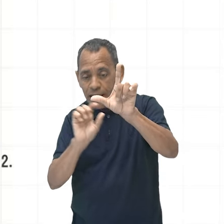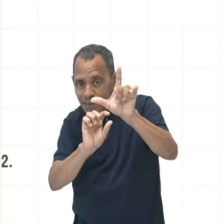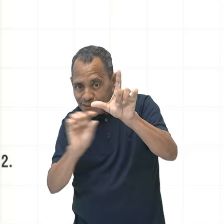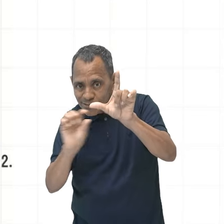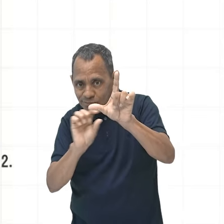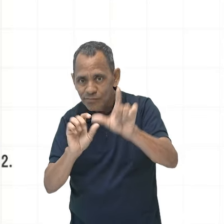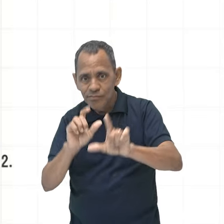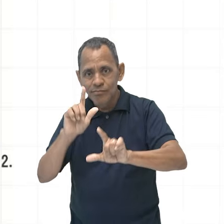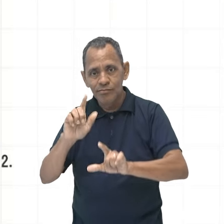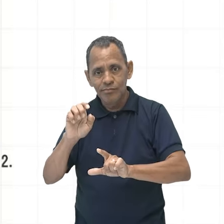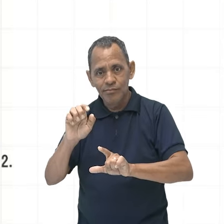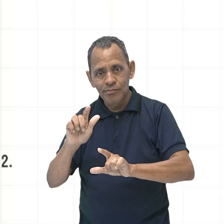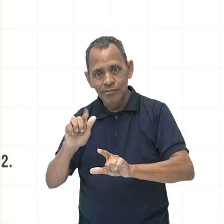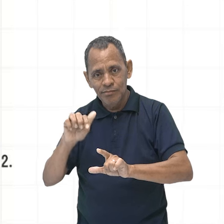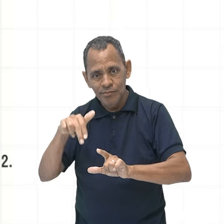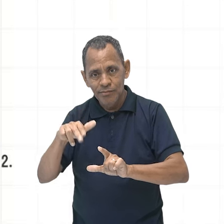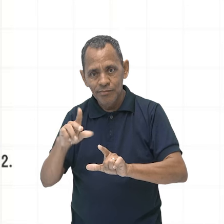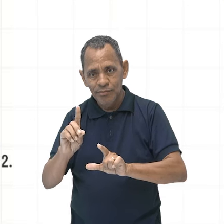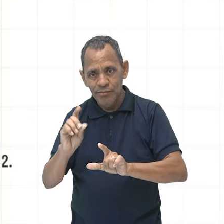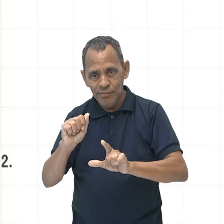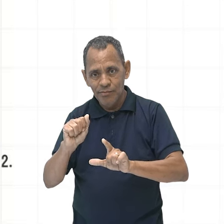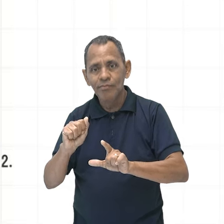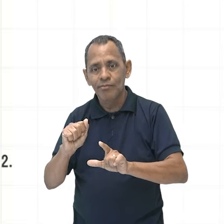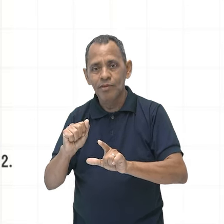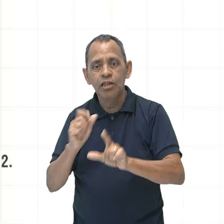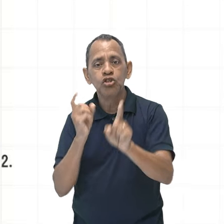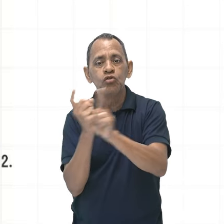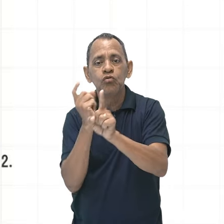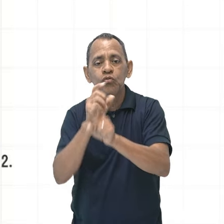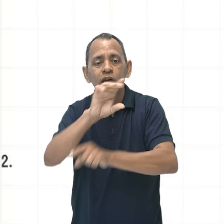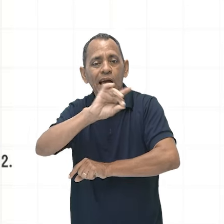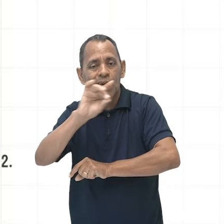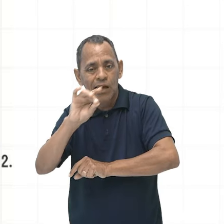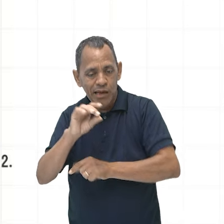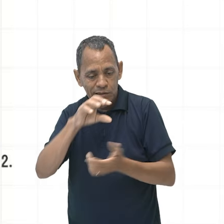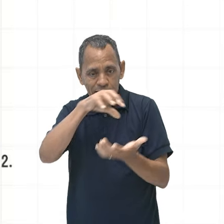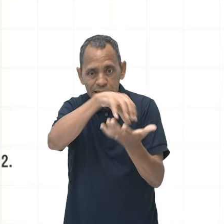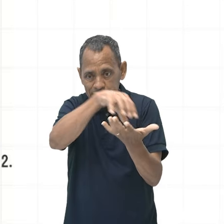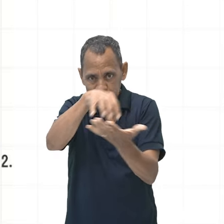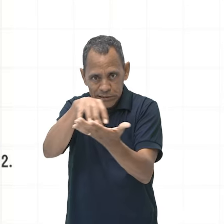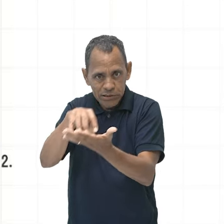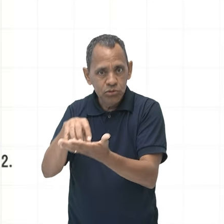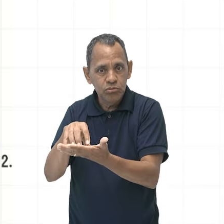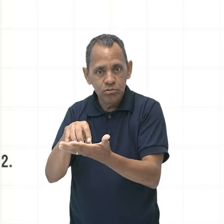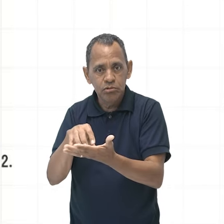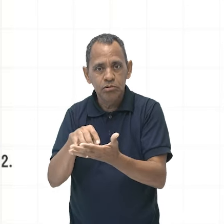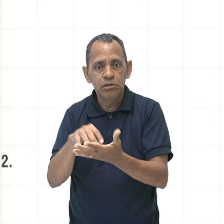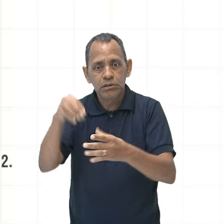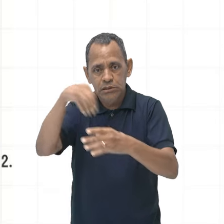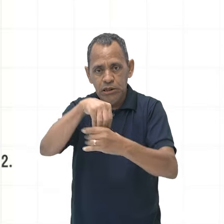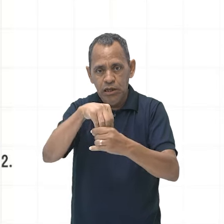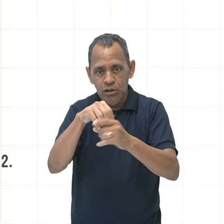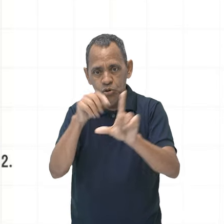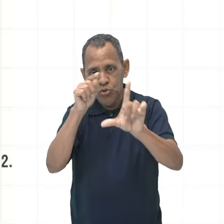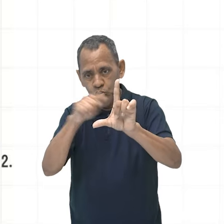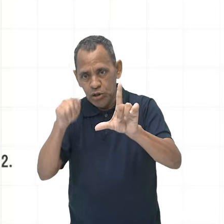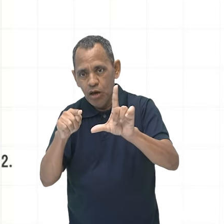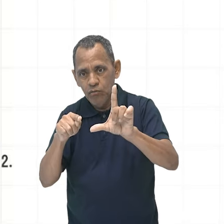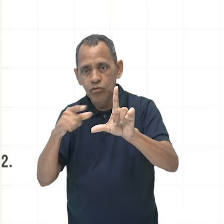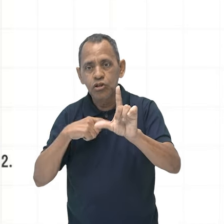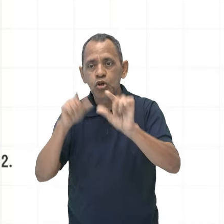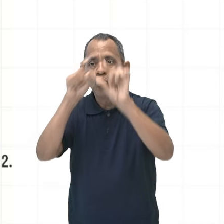poder identificar o que significa cada setor nesse gráfico. E aí o gráfico ele contém o título da pesquisa, que